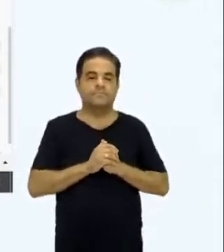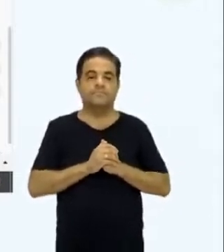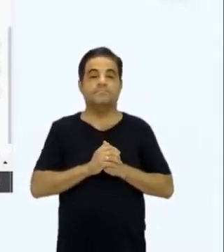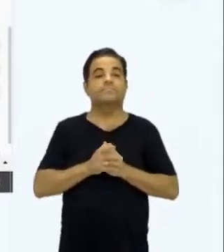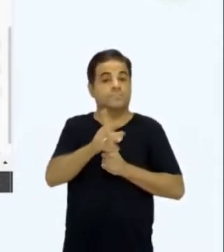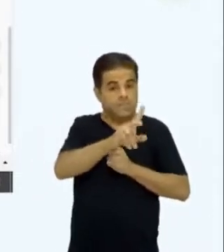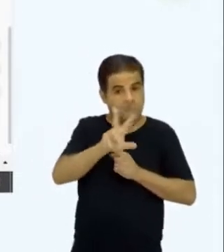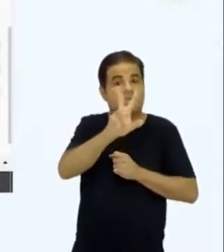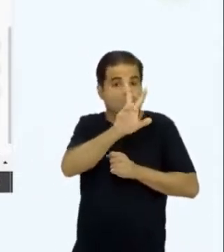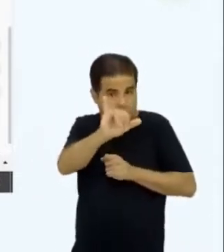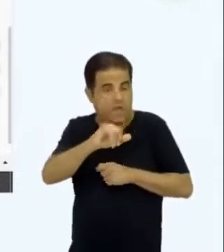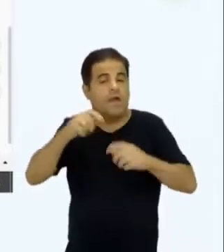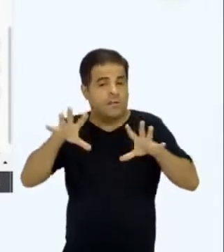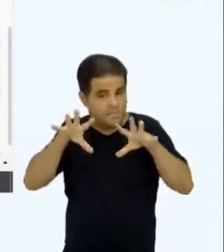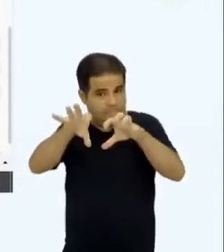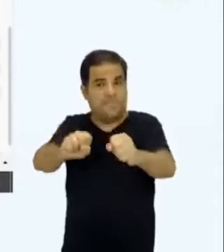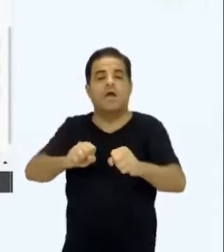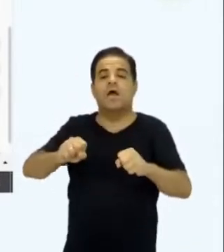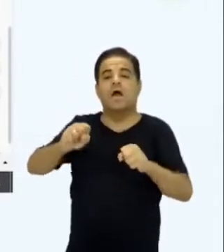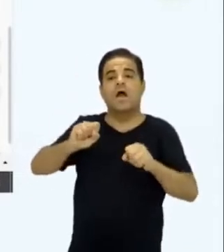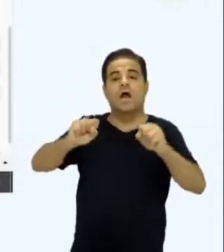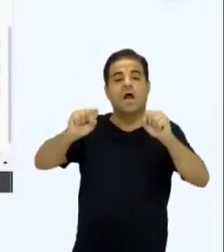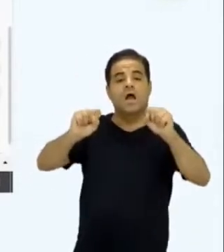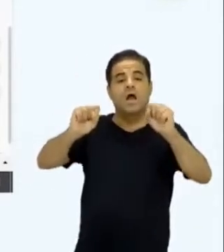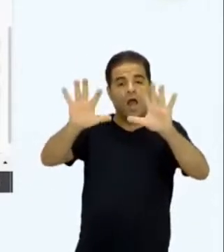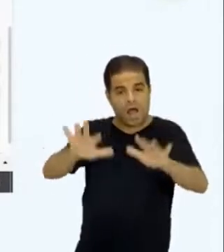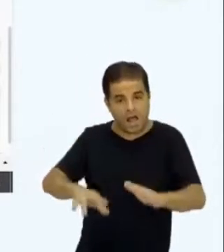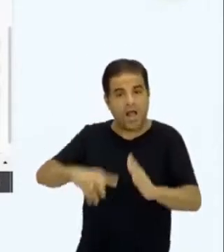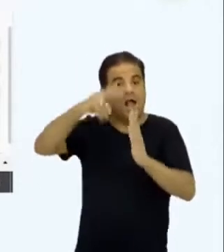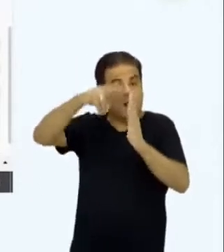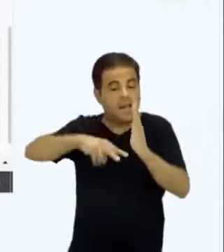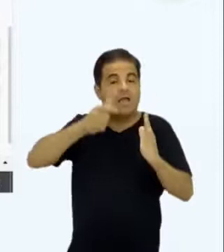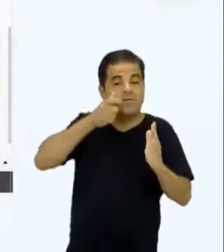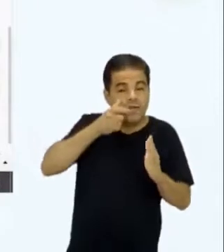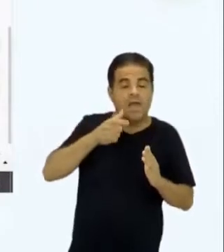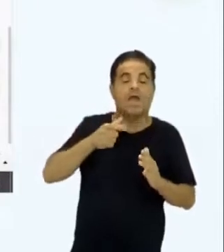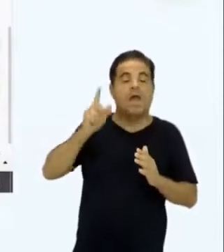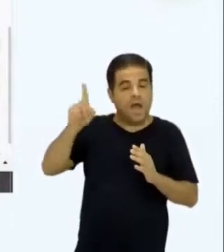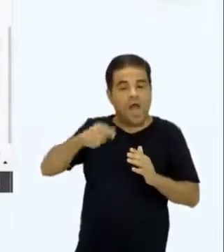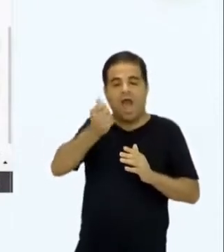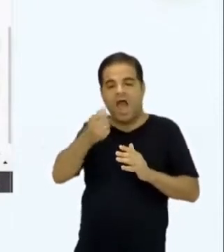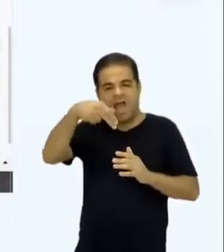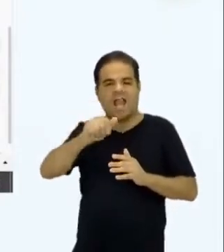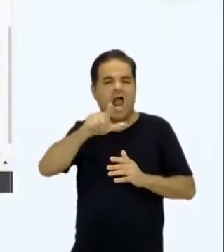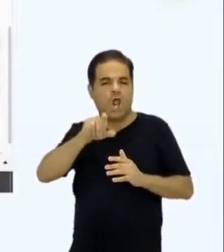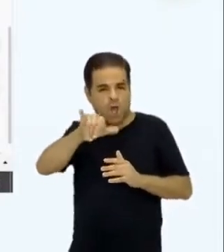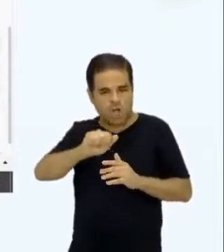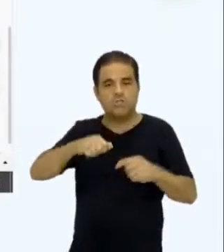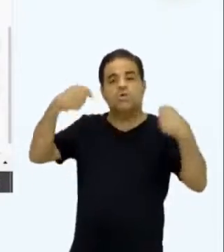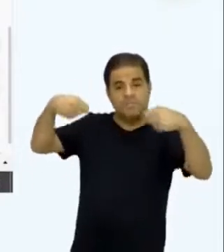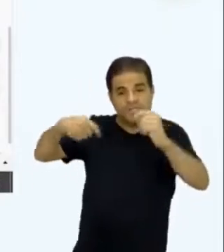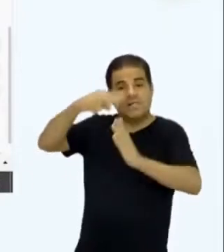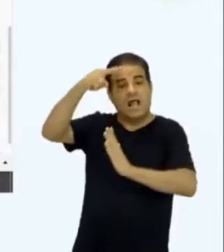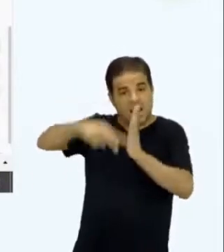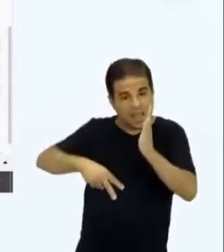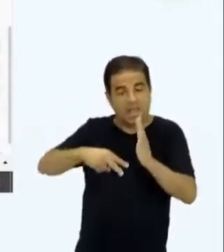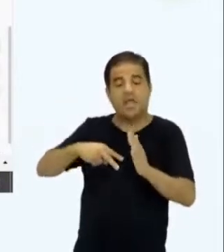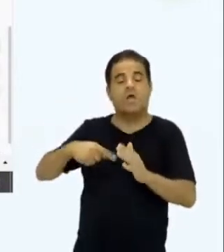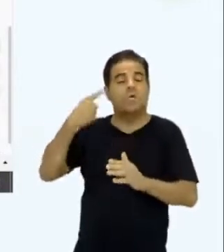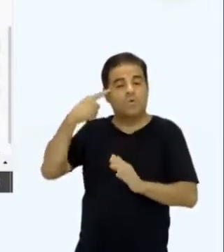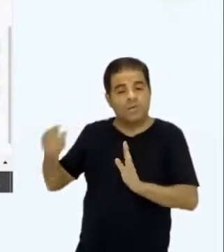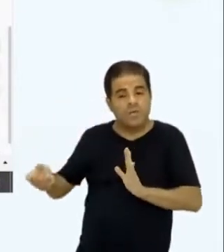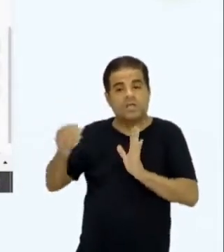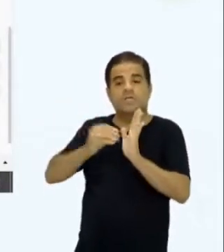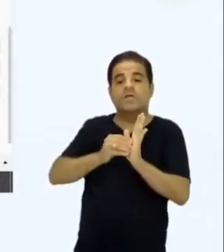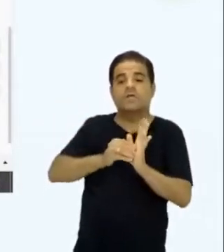E nós vamos pegar o bloquinho escrito ler pino analógico, porque ele precisa ler o pino que a gente determinou